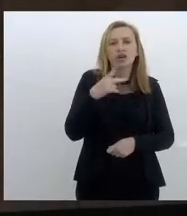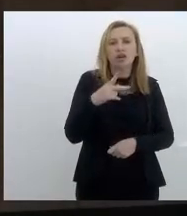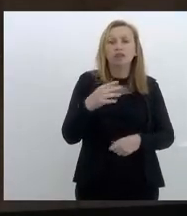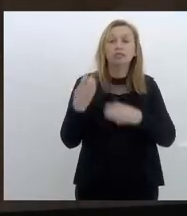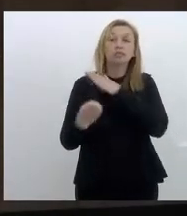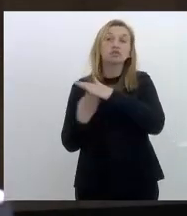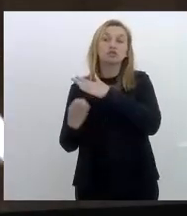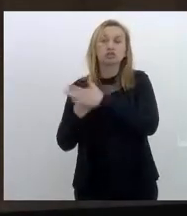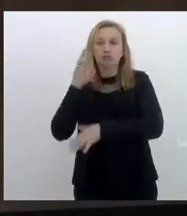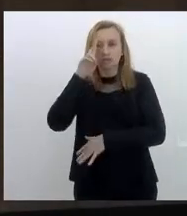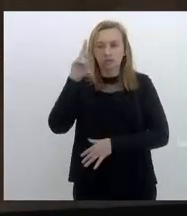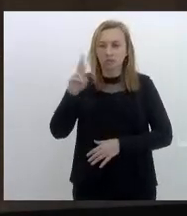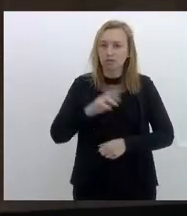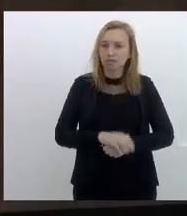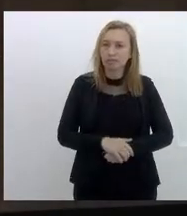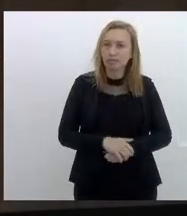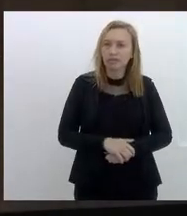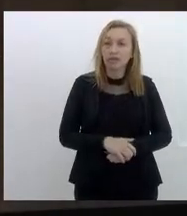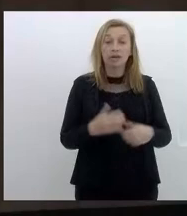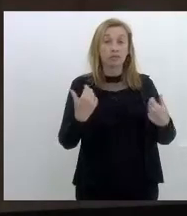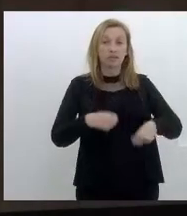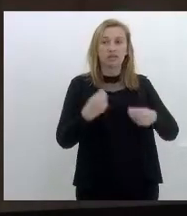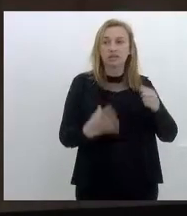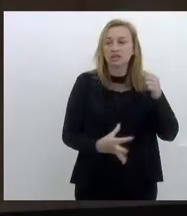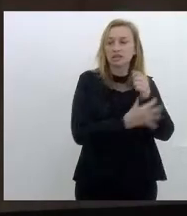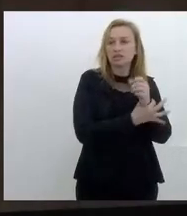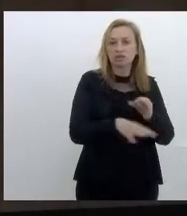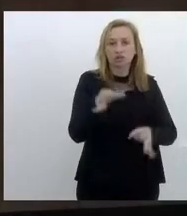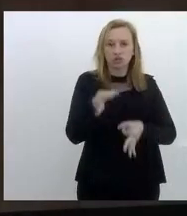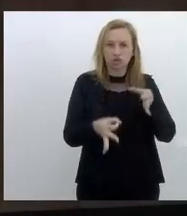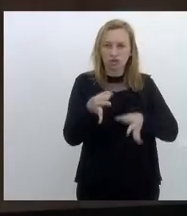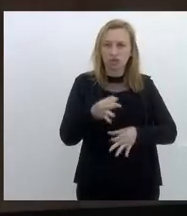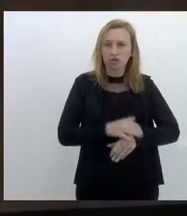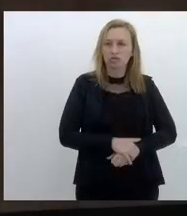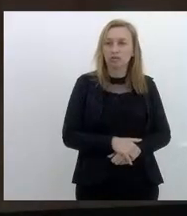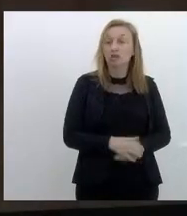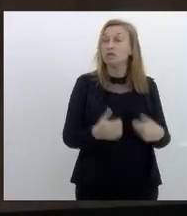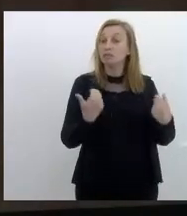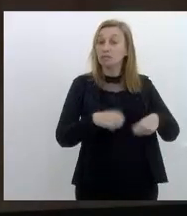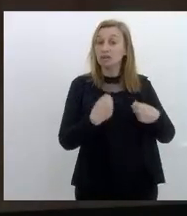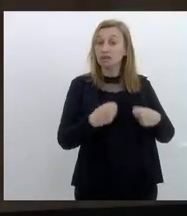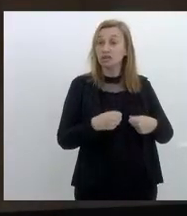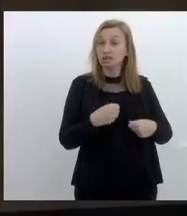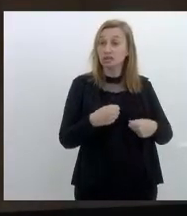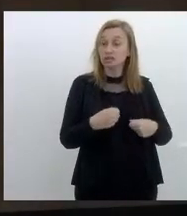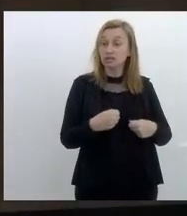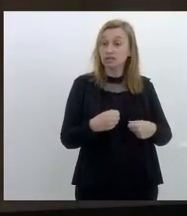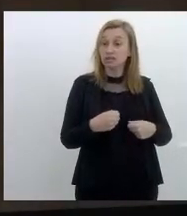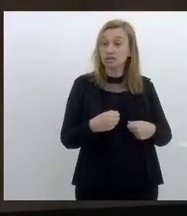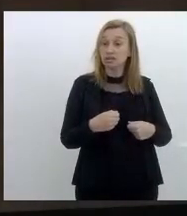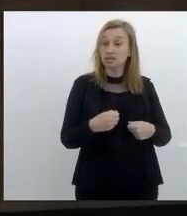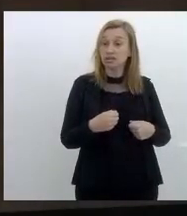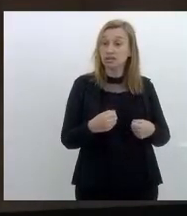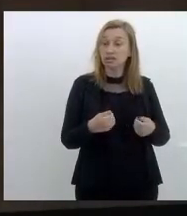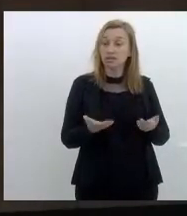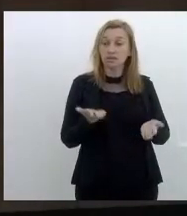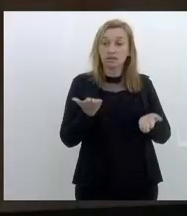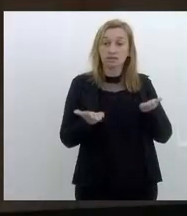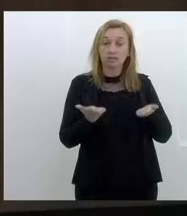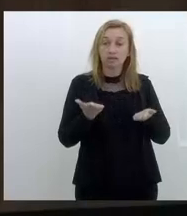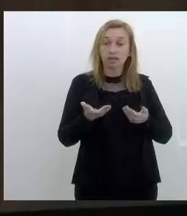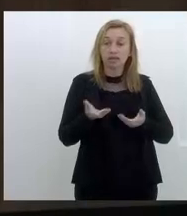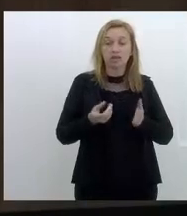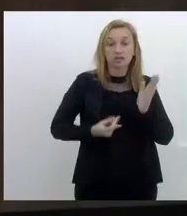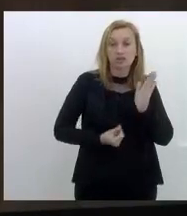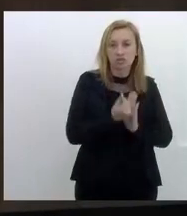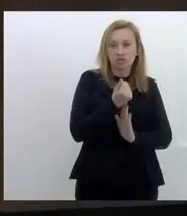empresários precisamos de segurança jurídica precisamos de estabilidade para os investimentos Neste